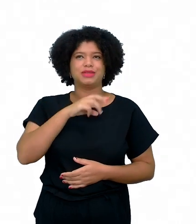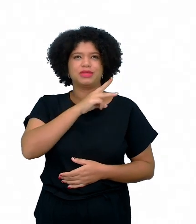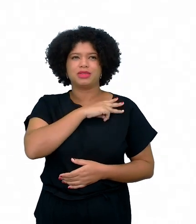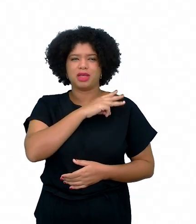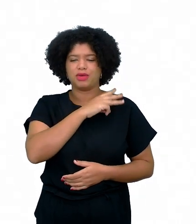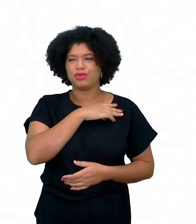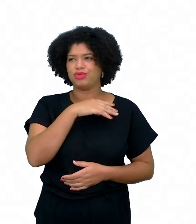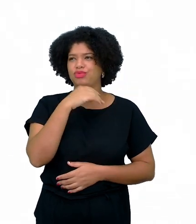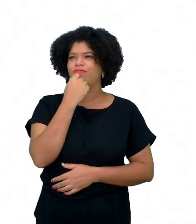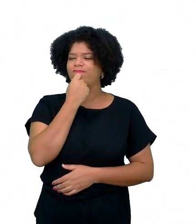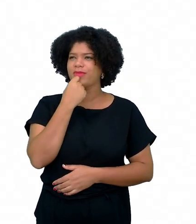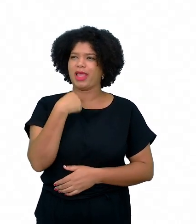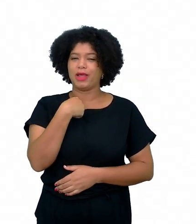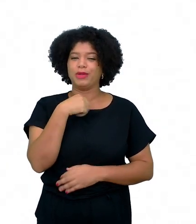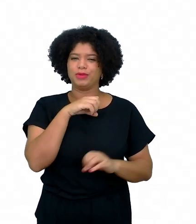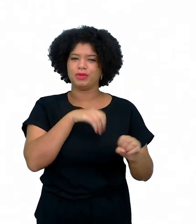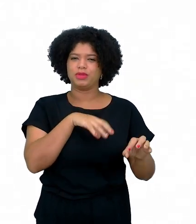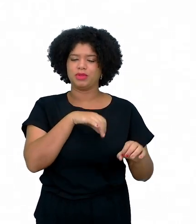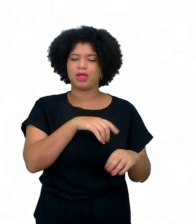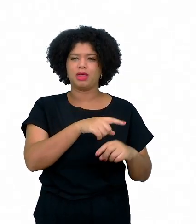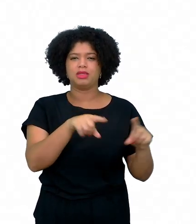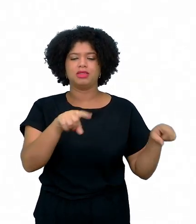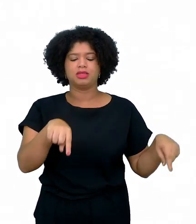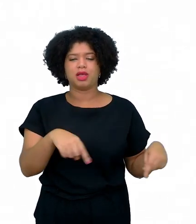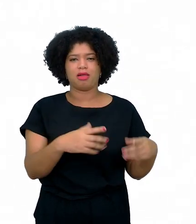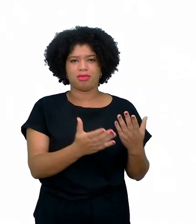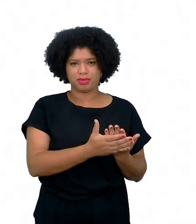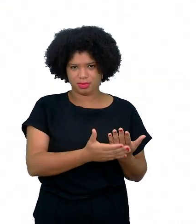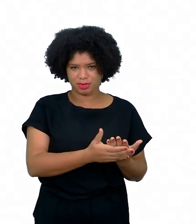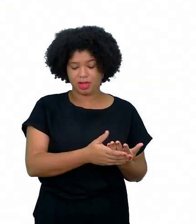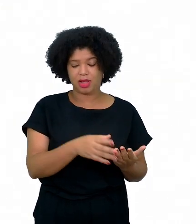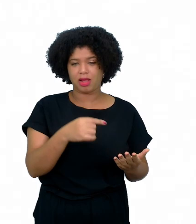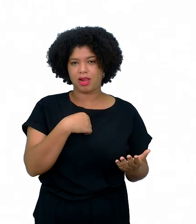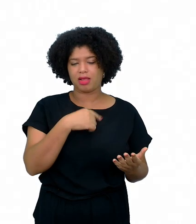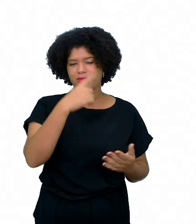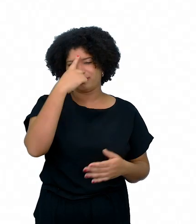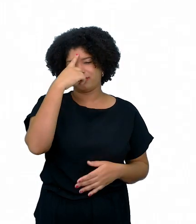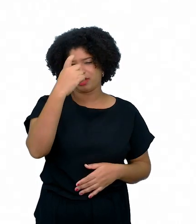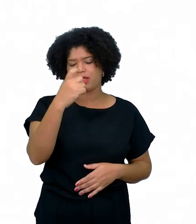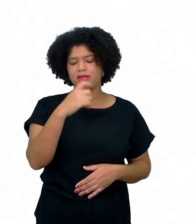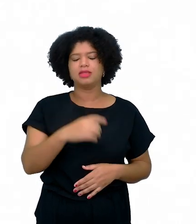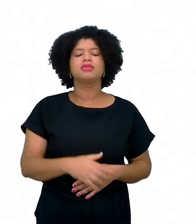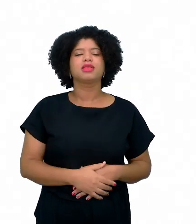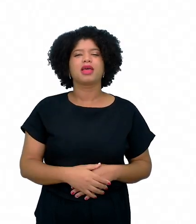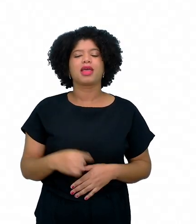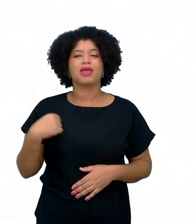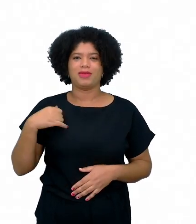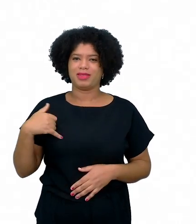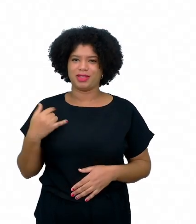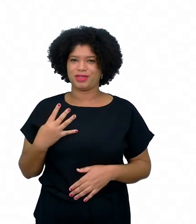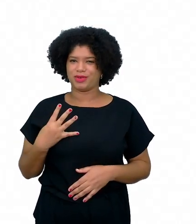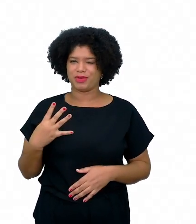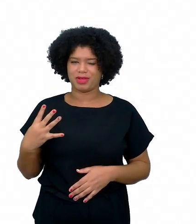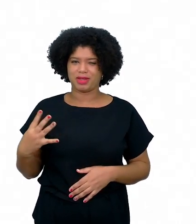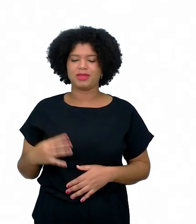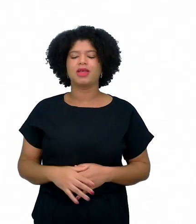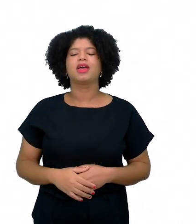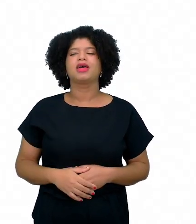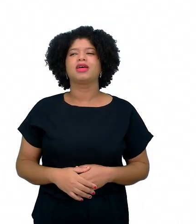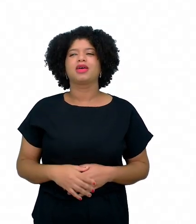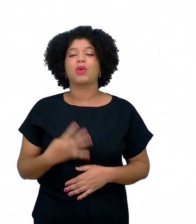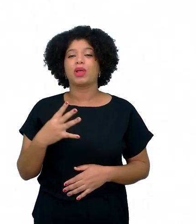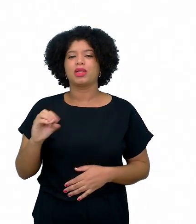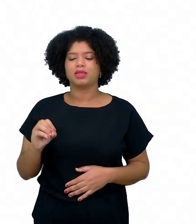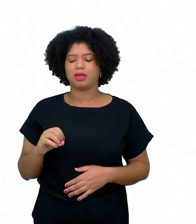do médio, eu fazia na sala de aula, tinha quase 40 e poucos, eu fazia com as carteiras, como